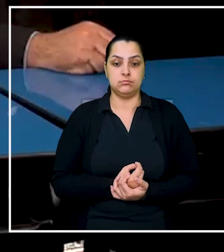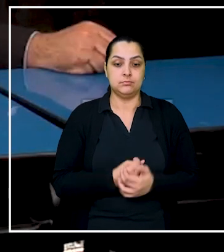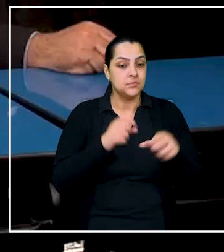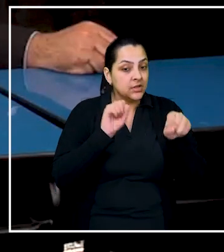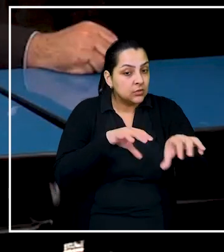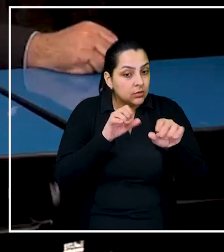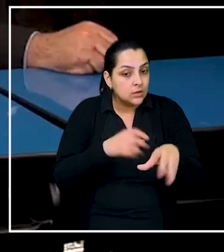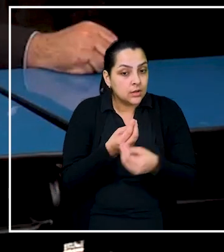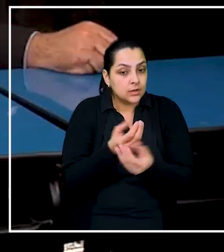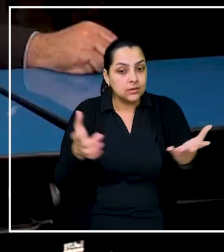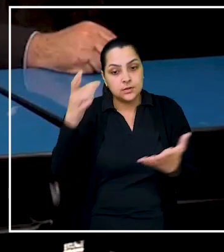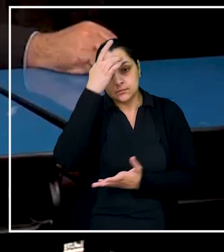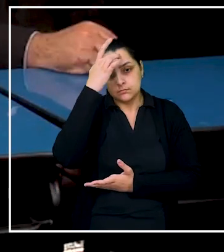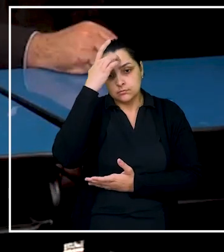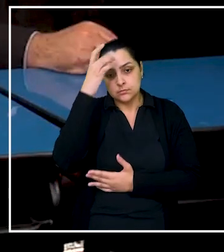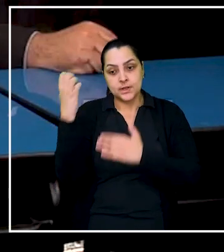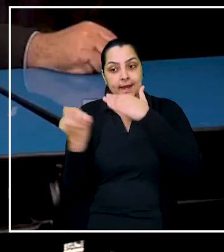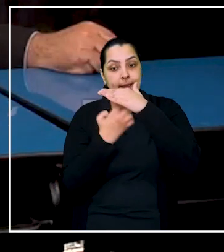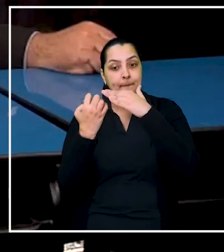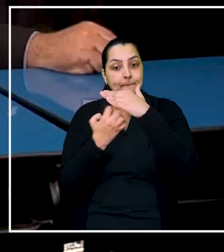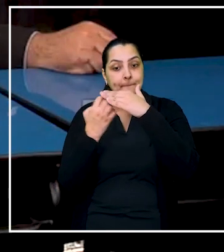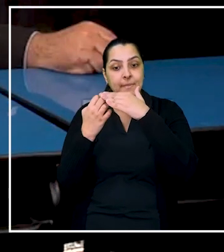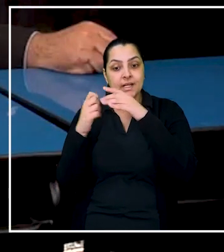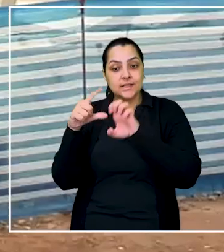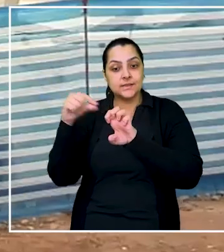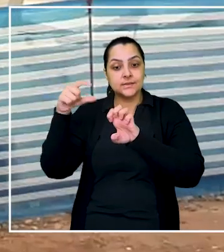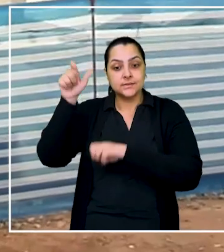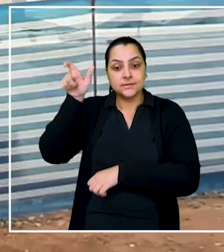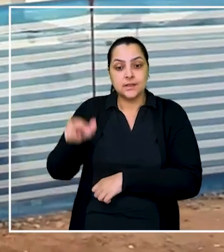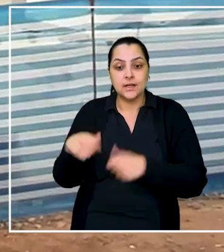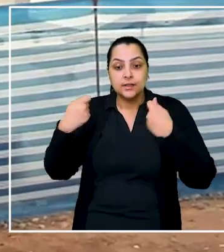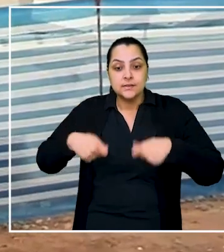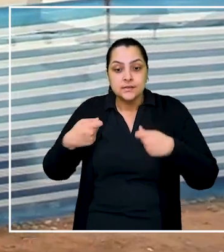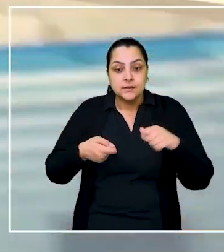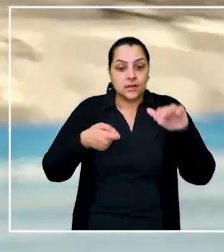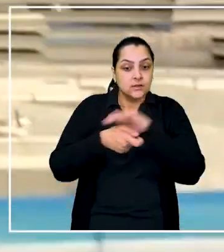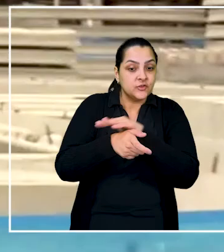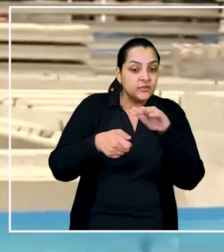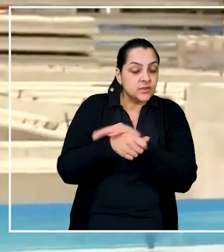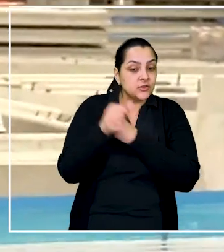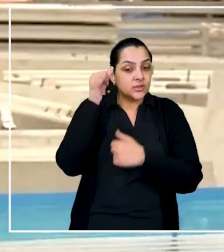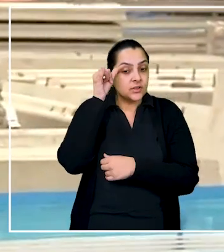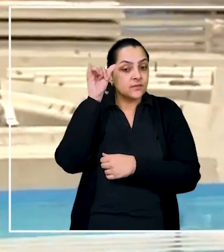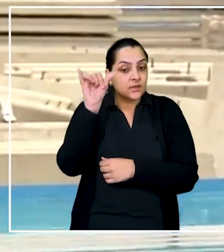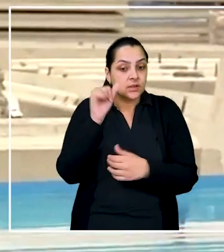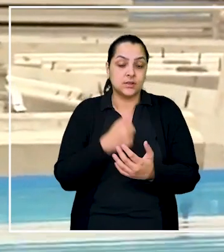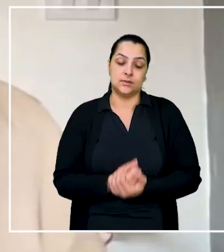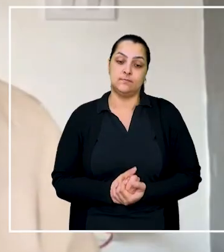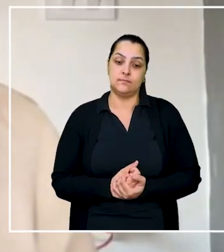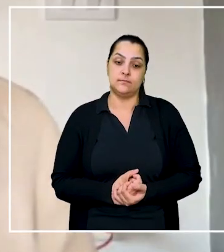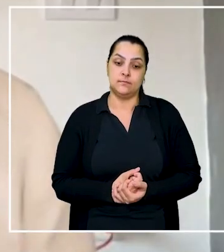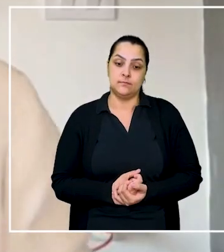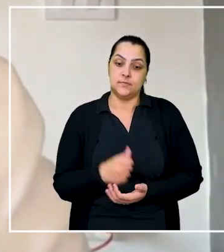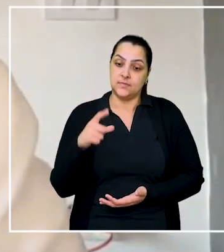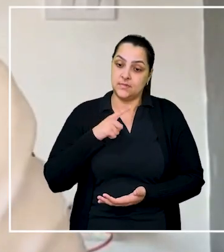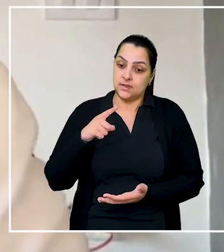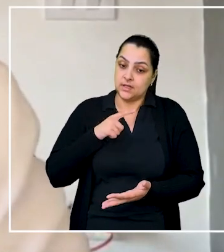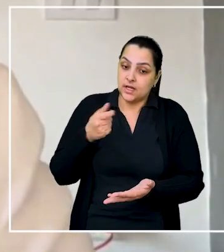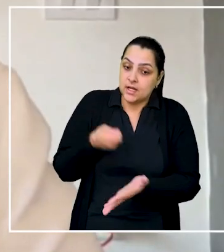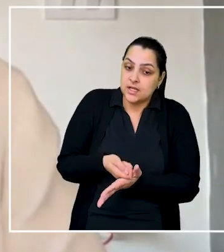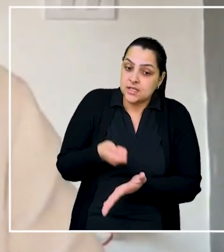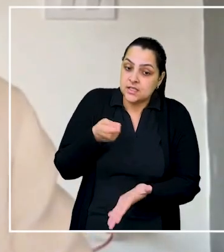lugar, educar e conscientizar os empresários para a necessidade de investir em prevenção. Se a gente tem